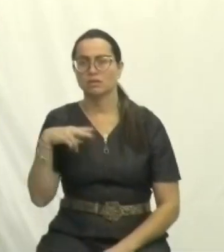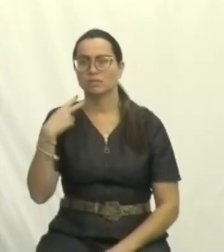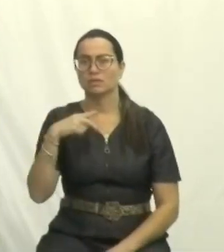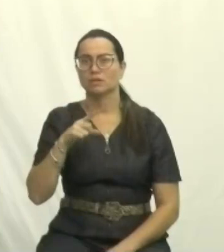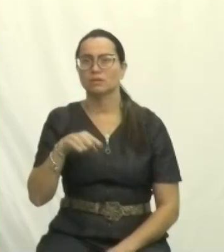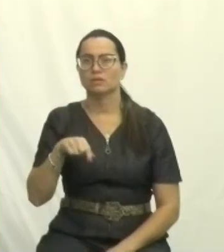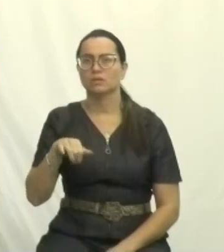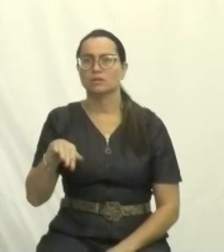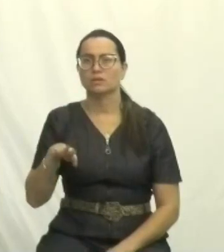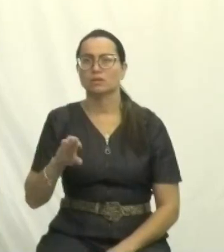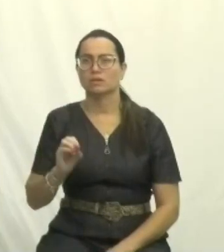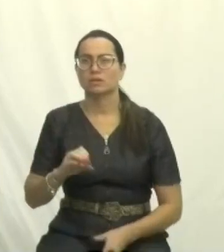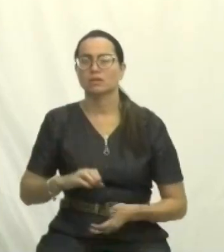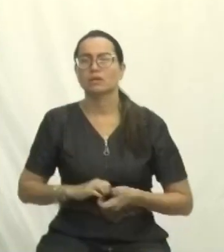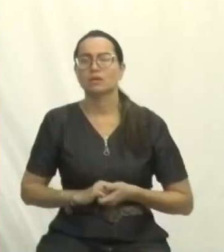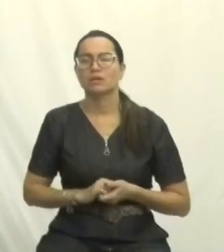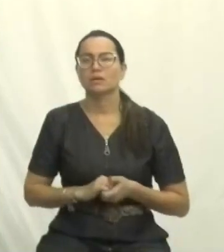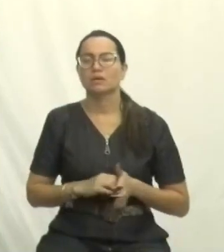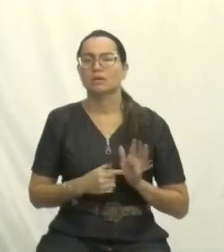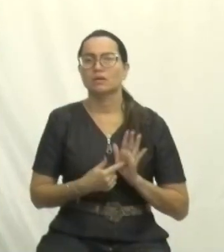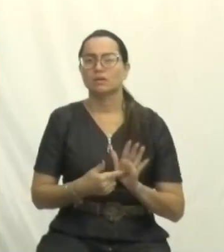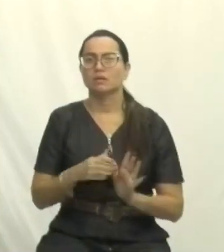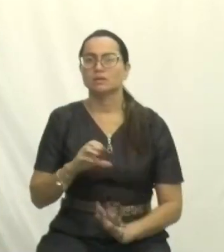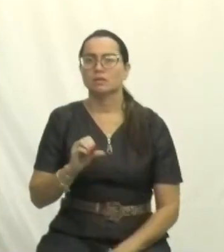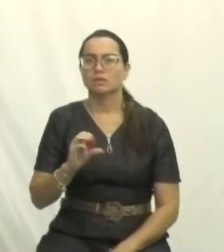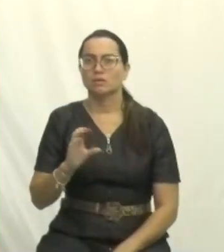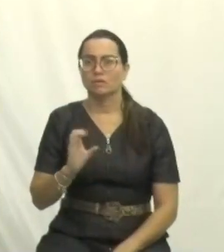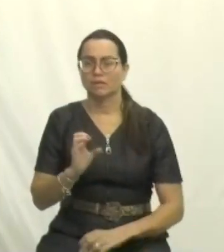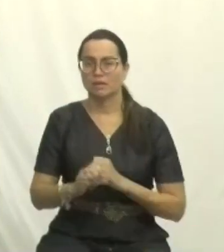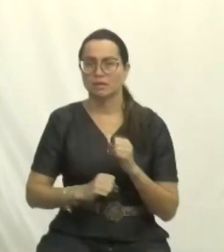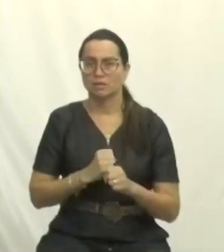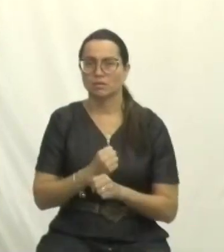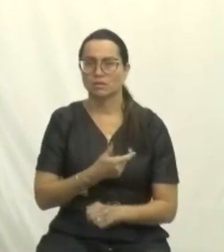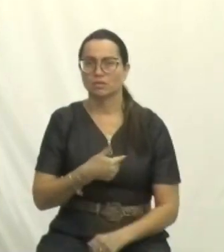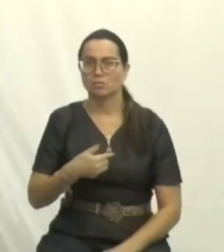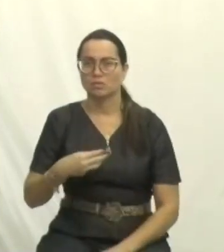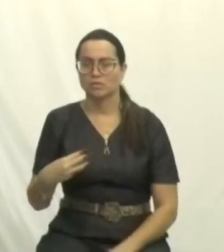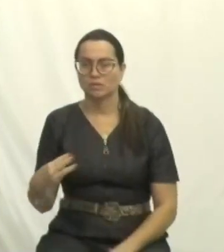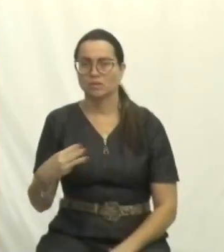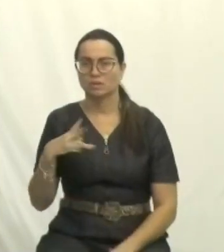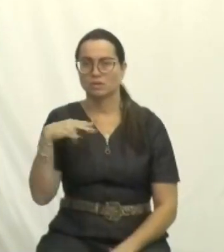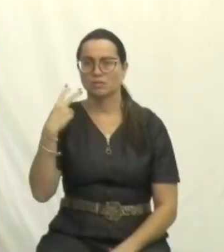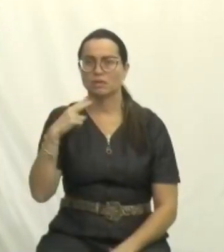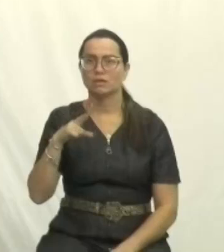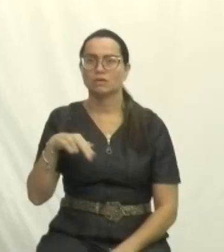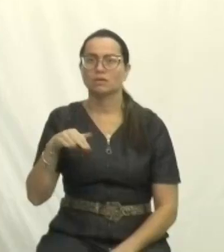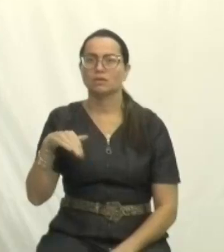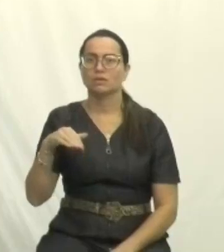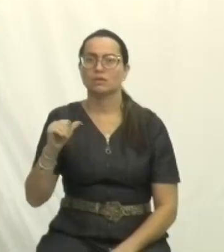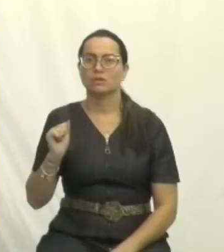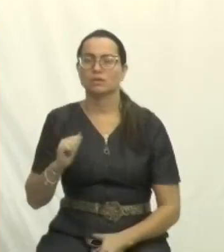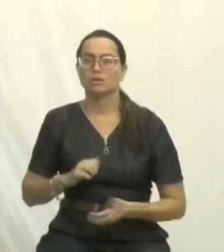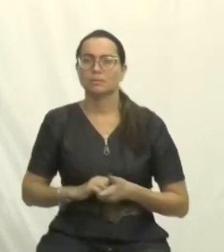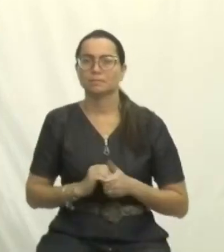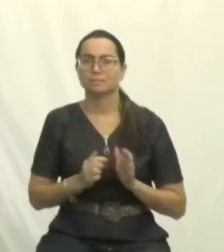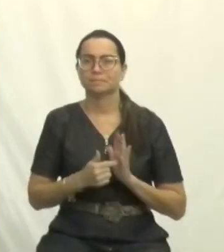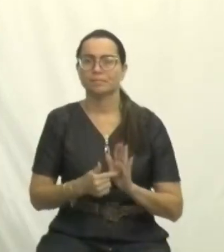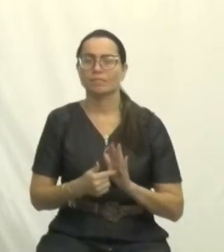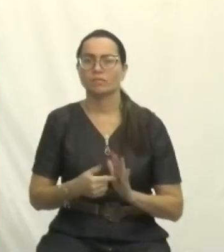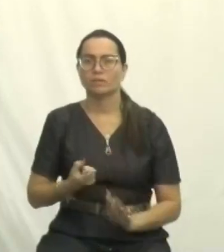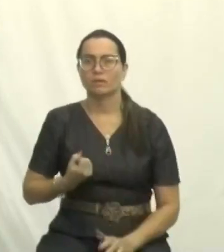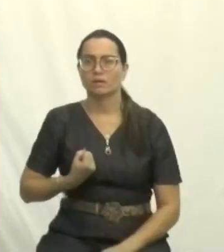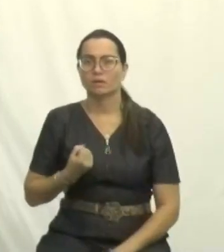Zairo Casagrande. Indicação número 90/2023, de autoria do vereador Nicola Martins. Indicação